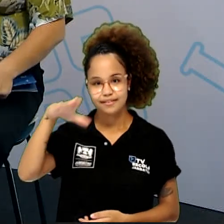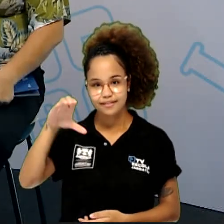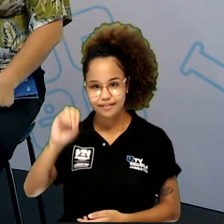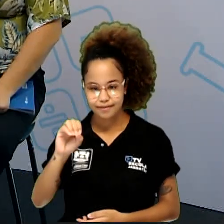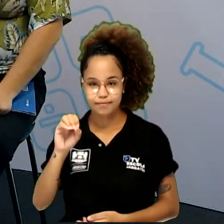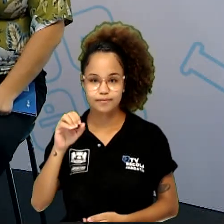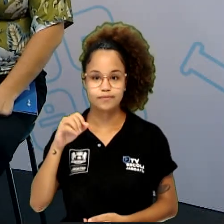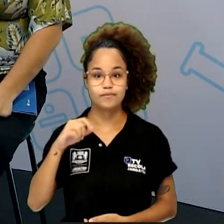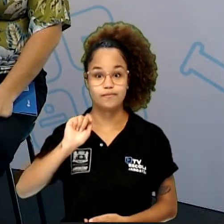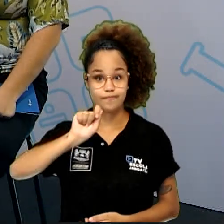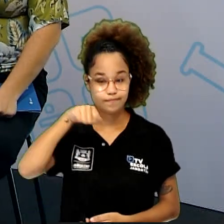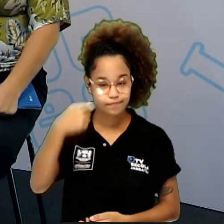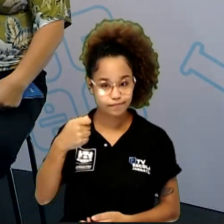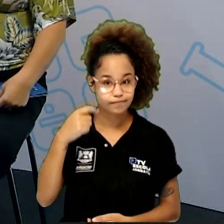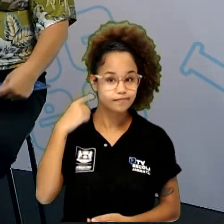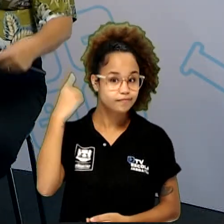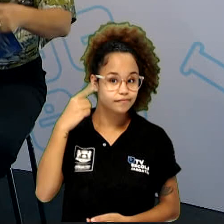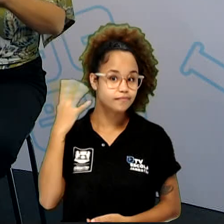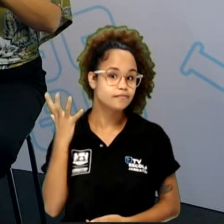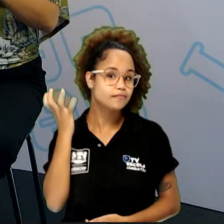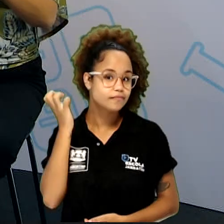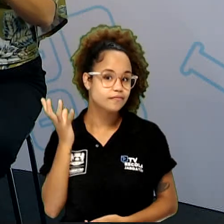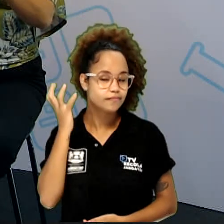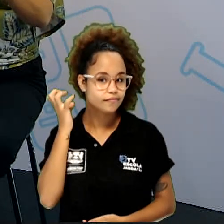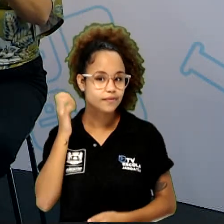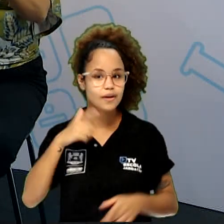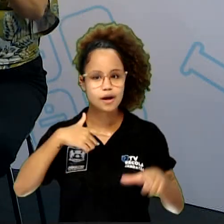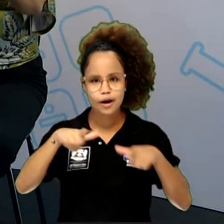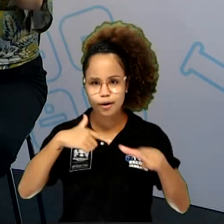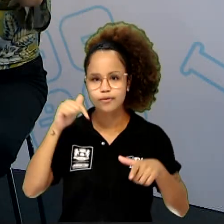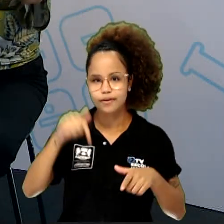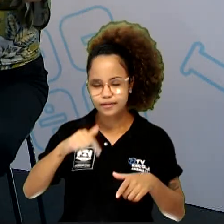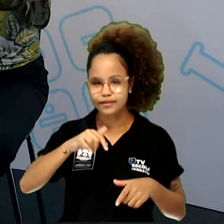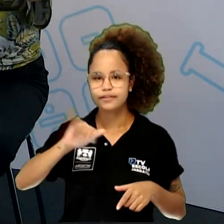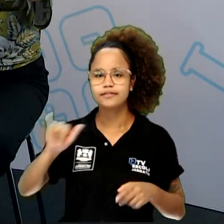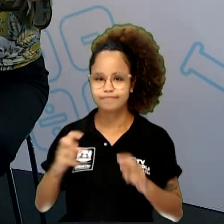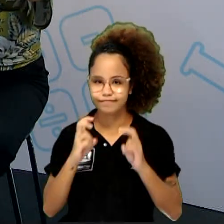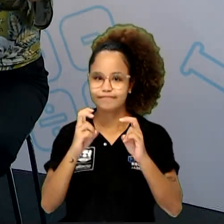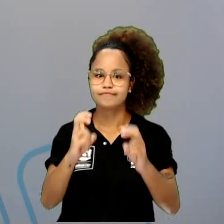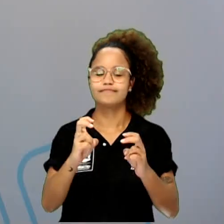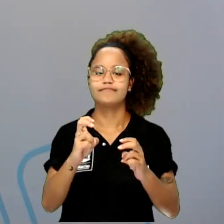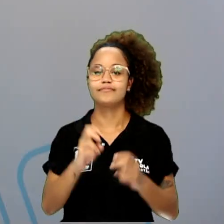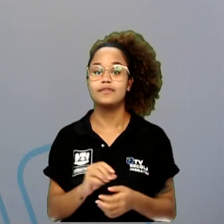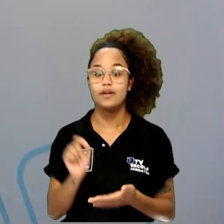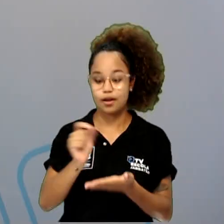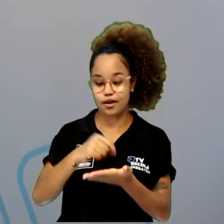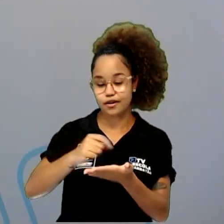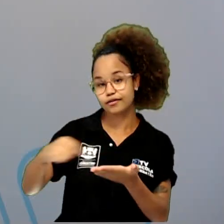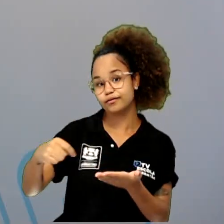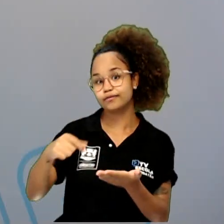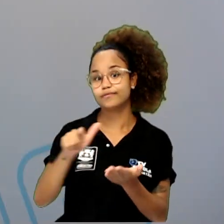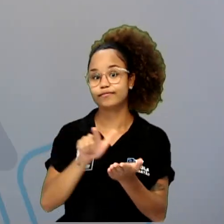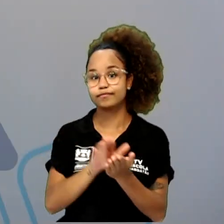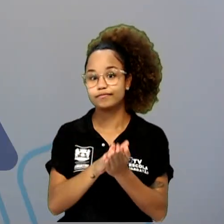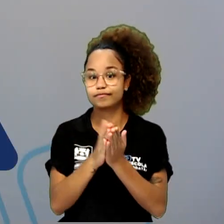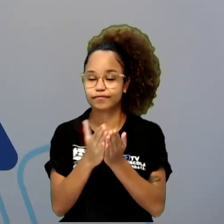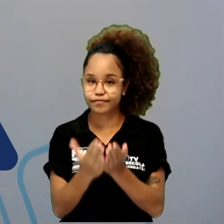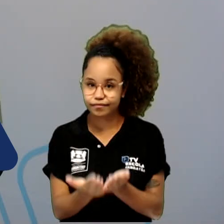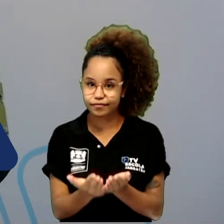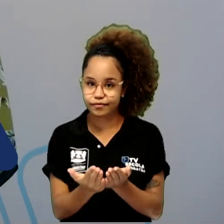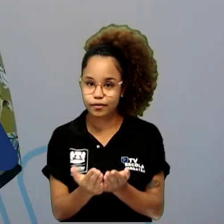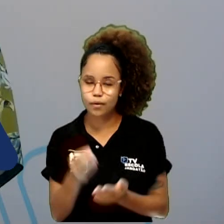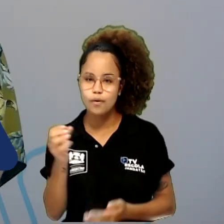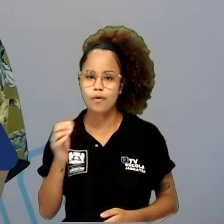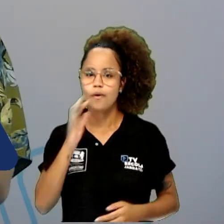trabalhou com a gente aqui na Rede Municipal e que é autora desse livro aqui, ó, o livro Bicho Esquisito, que